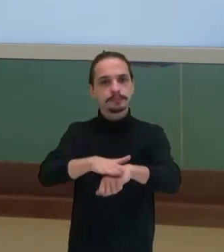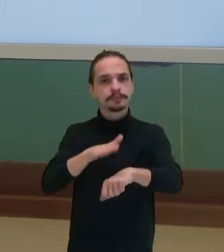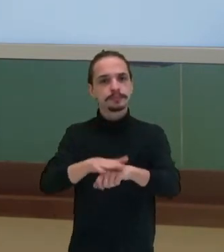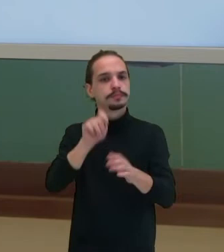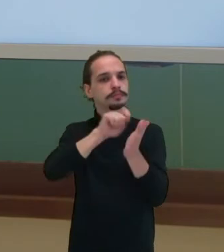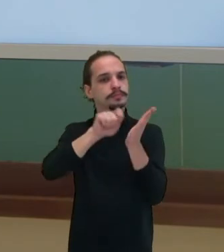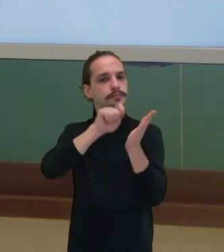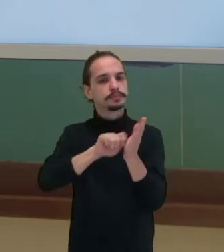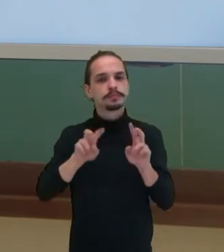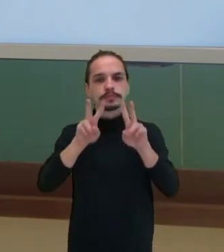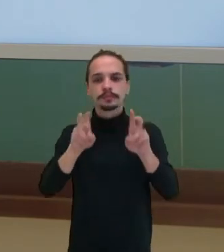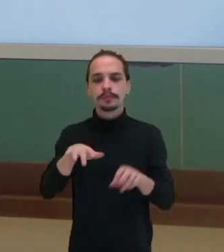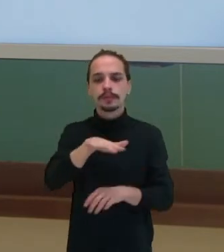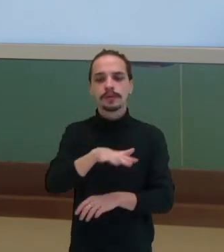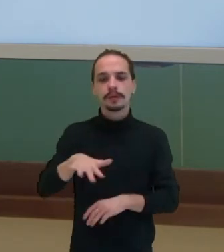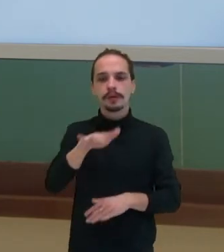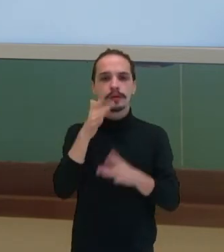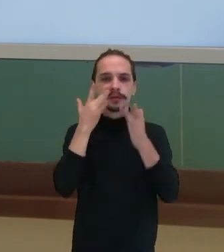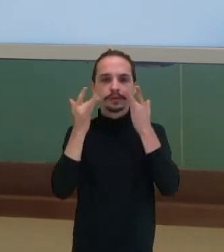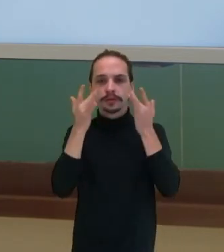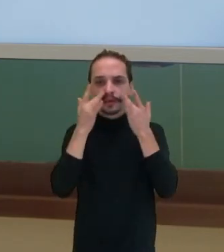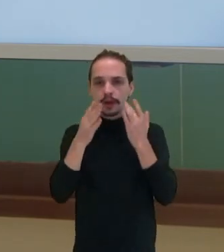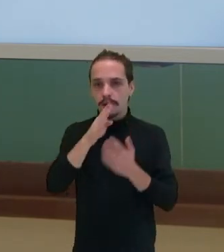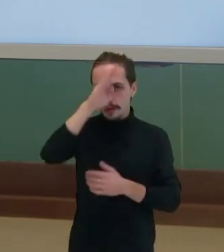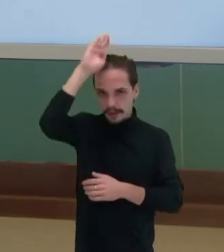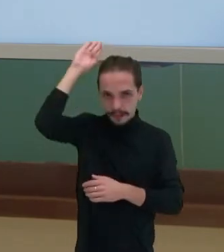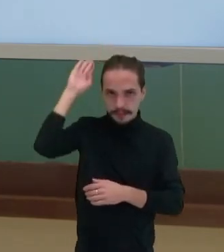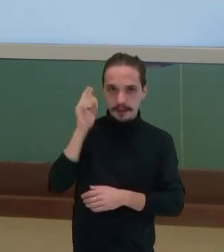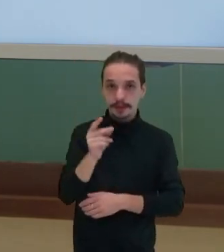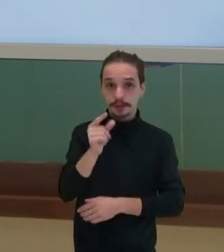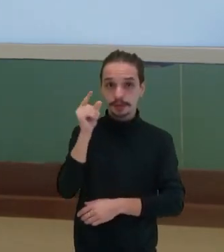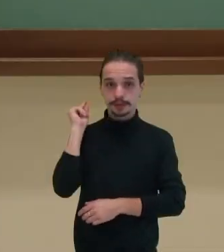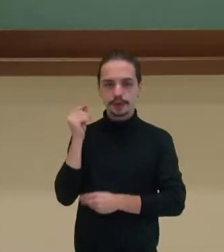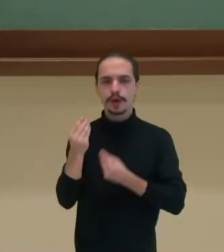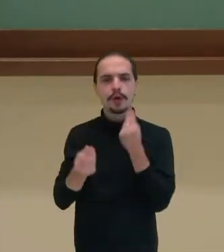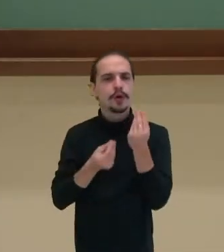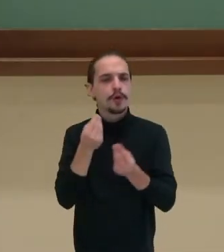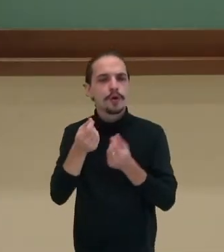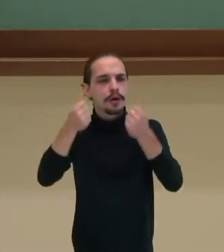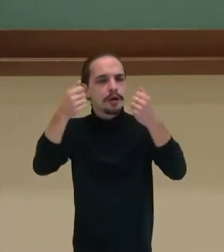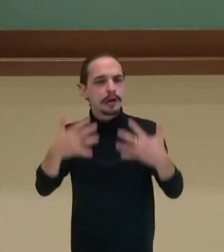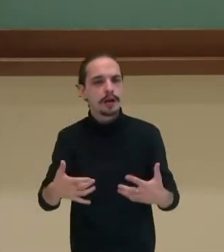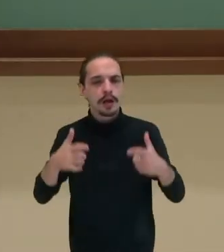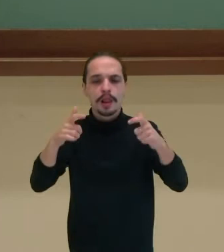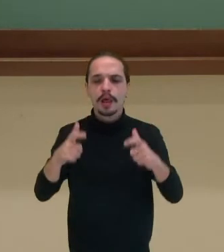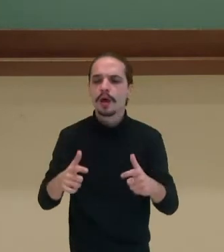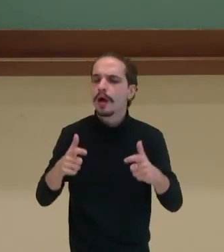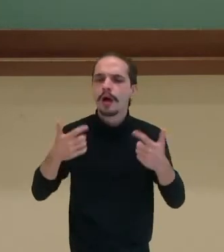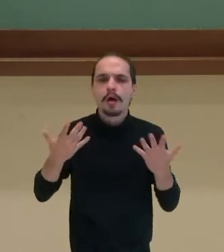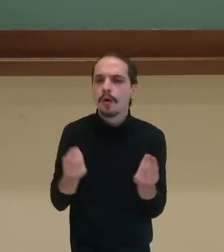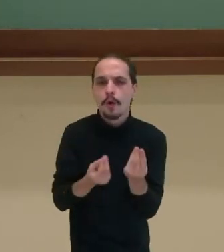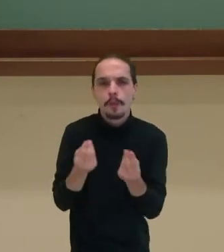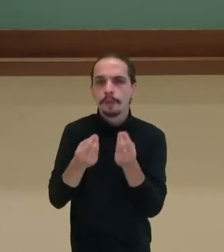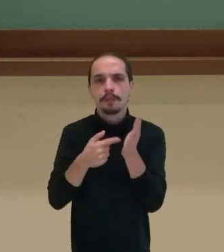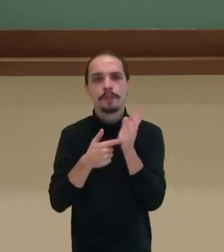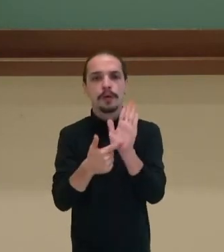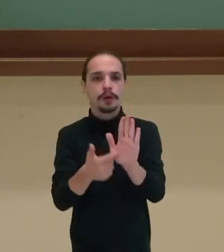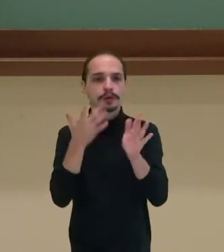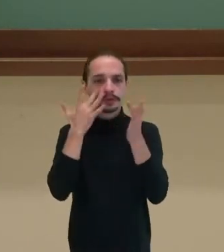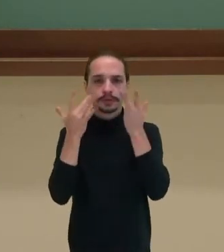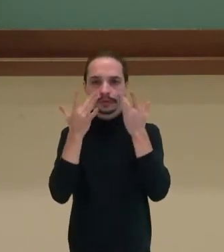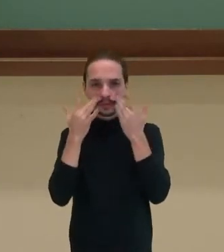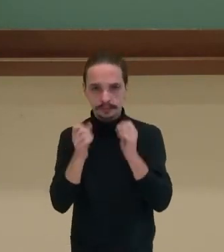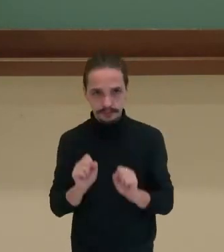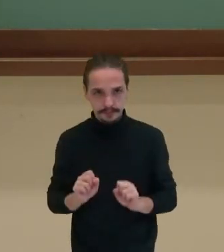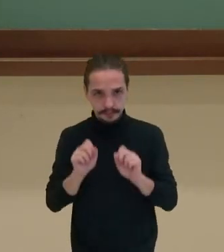espaço cênico na Roma Antiga, tá bom? Então, fala como que era esse espaço cênico onde eram realizadas essas apresentações teatrais,